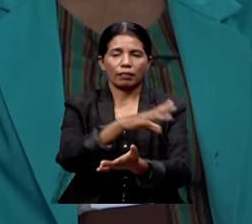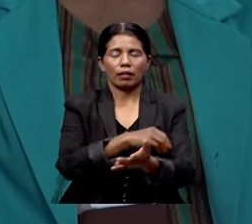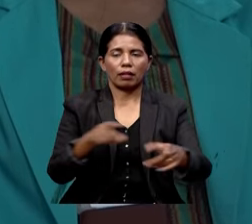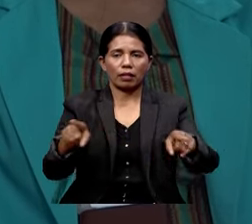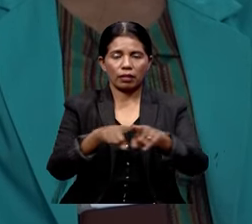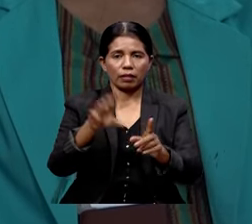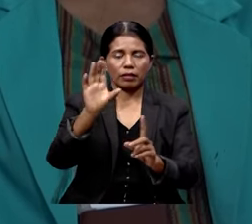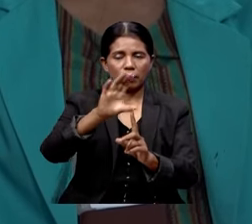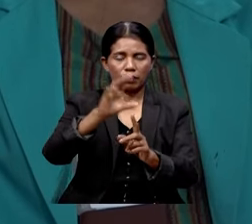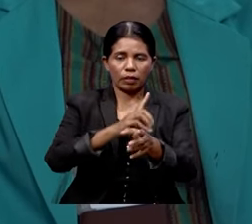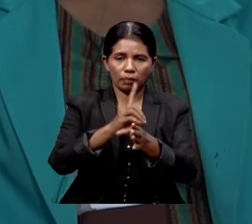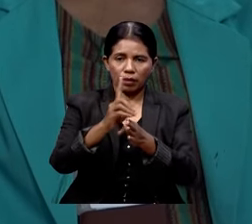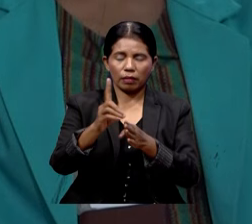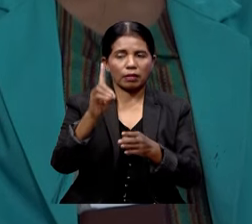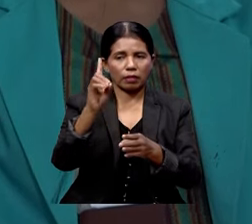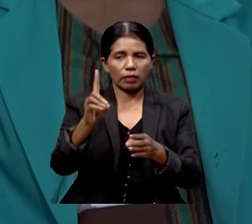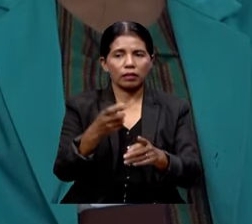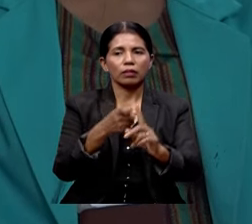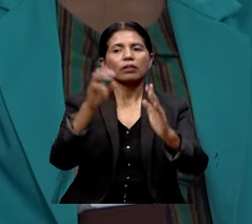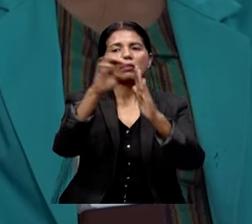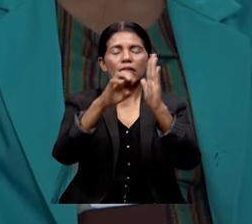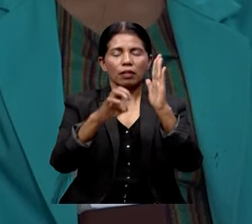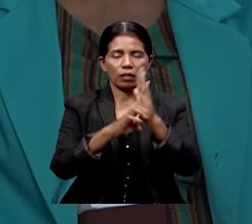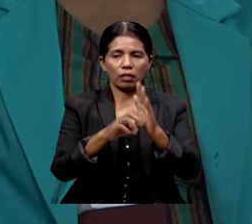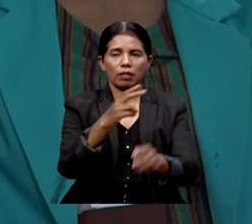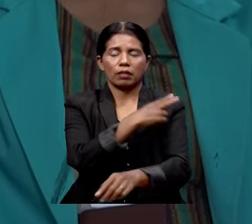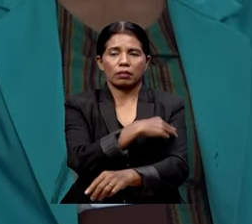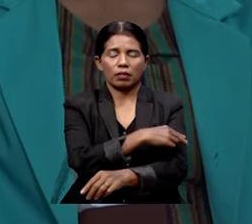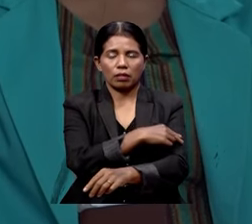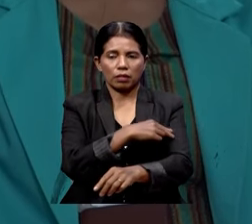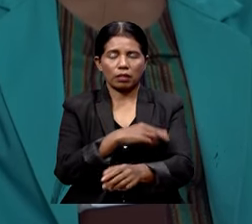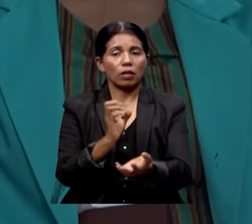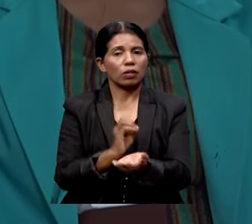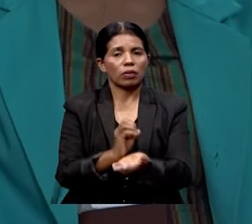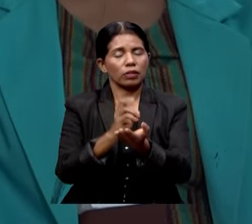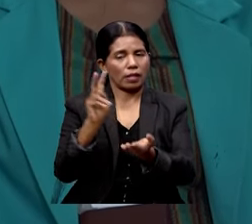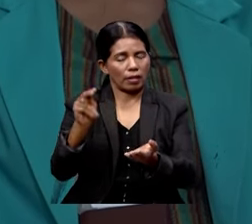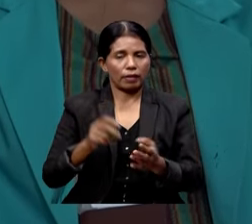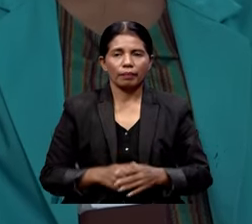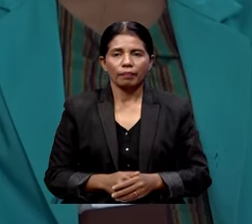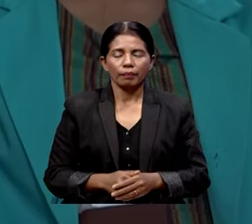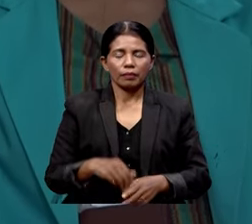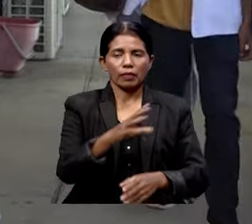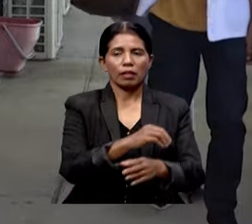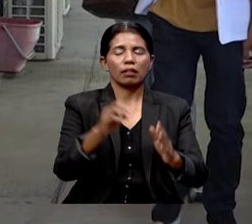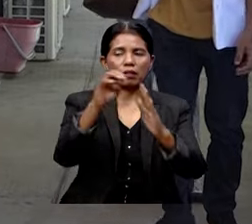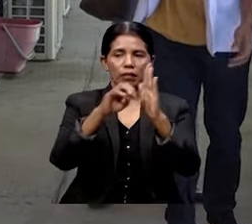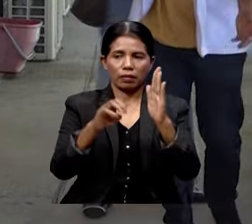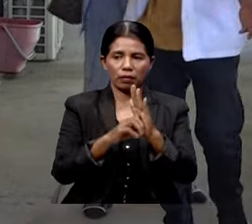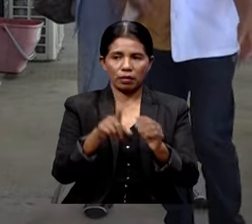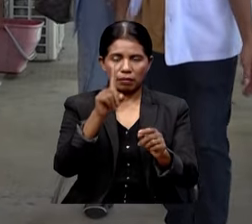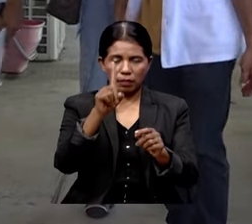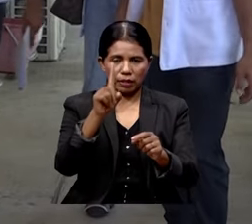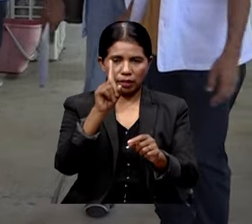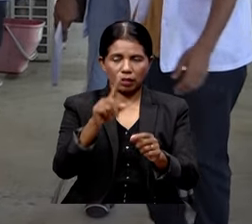sefi departamento ida usi struktura hospital regional wa kusine nian nile a struktura mesa kira